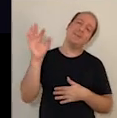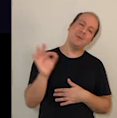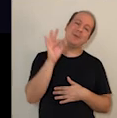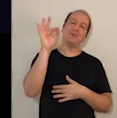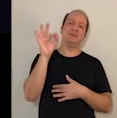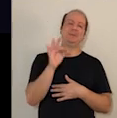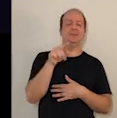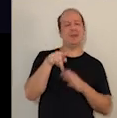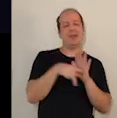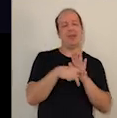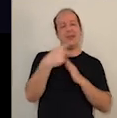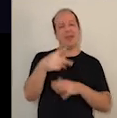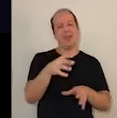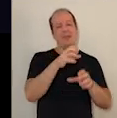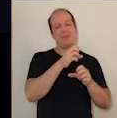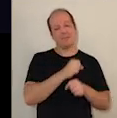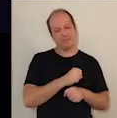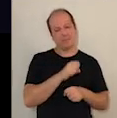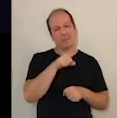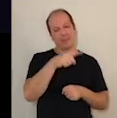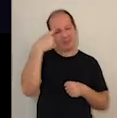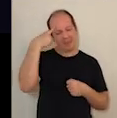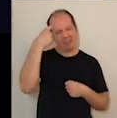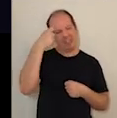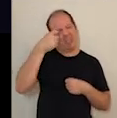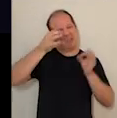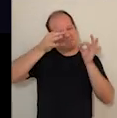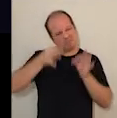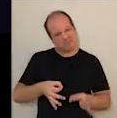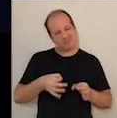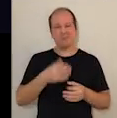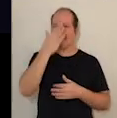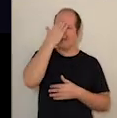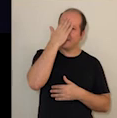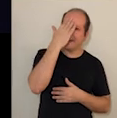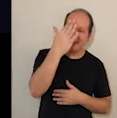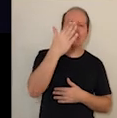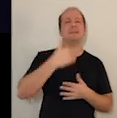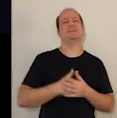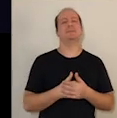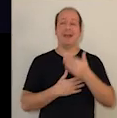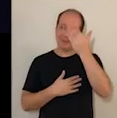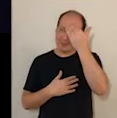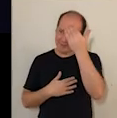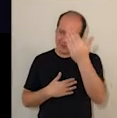lhes oferecer. Ah, Mosca, Volpone nomeá-lo herdeiro acabou sendo uma